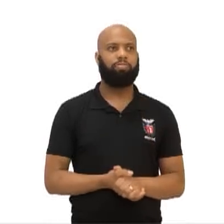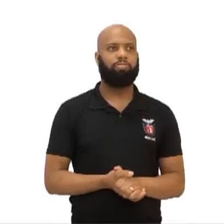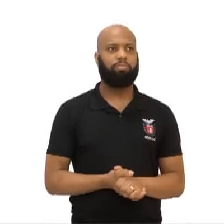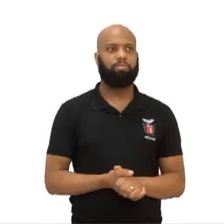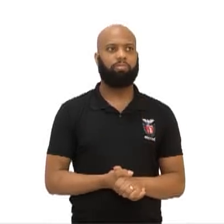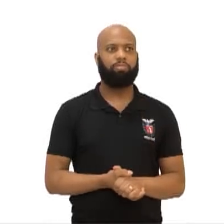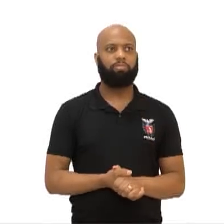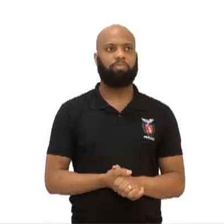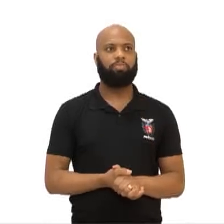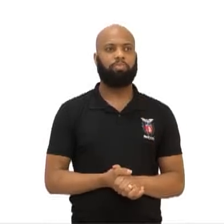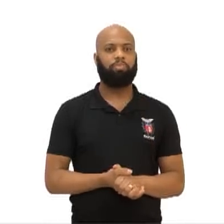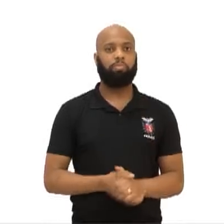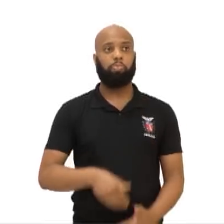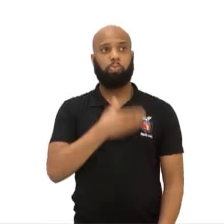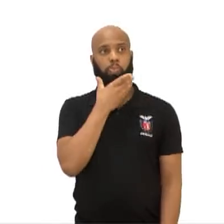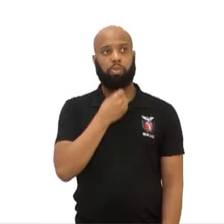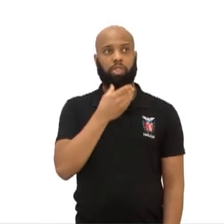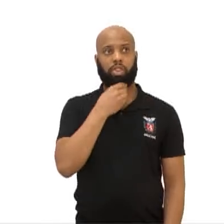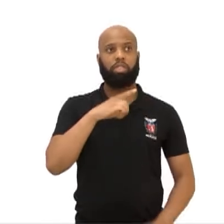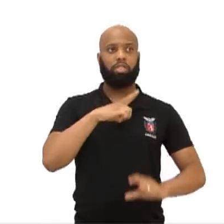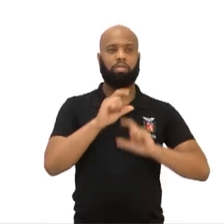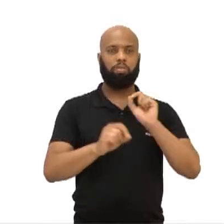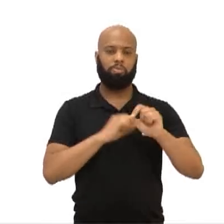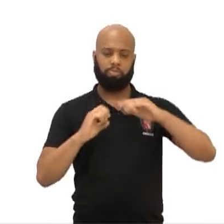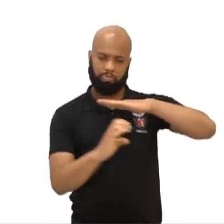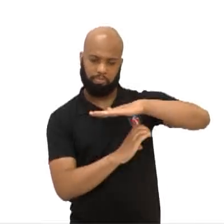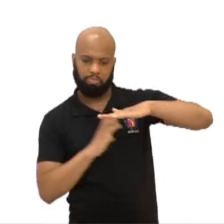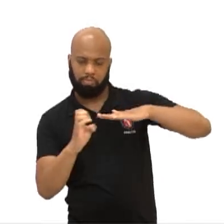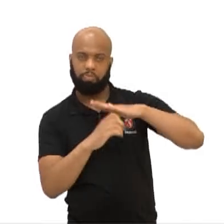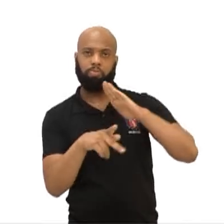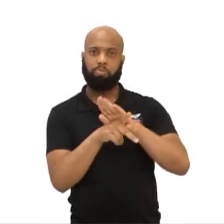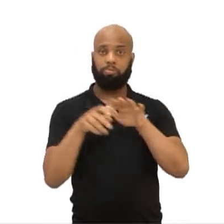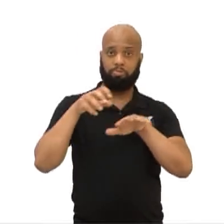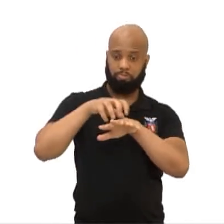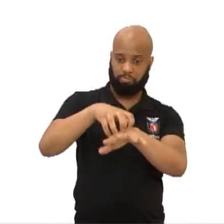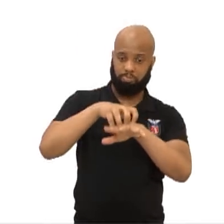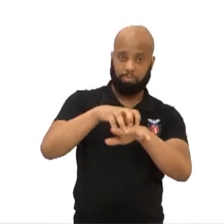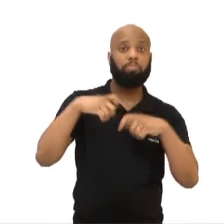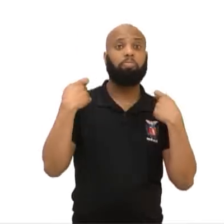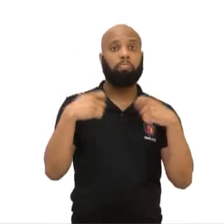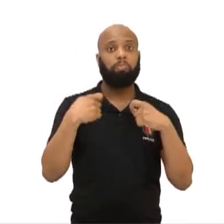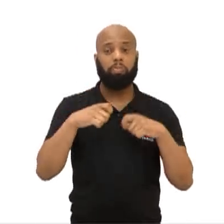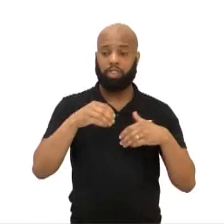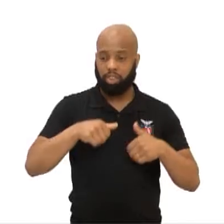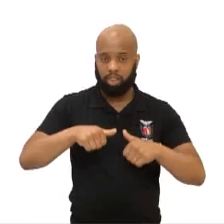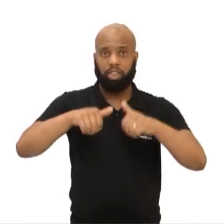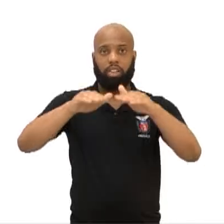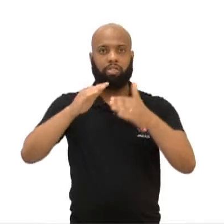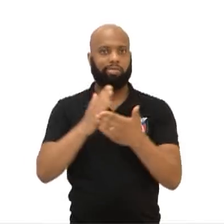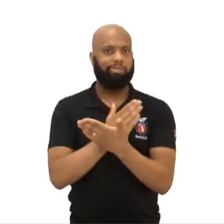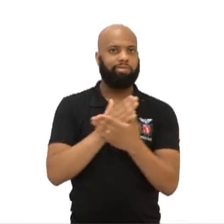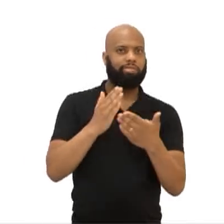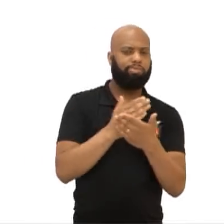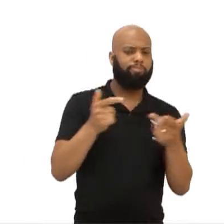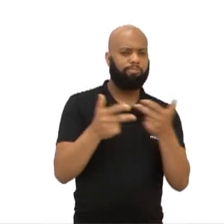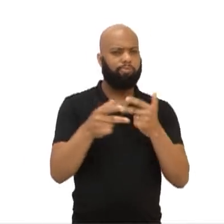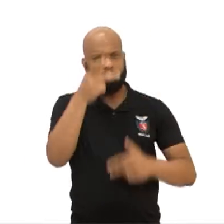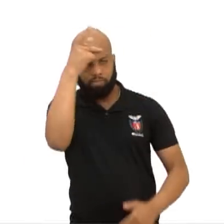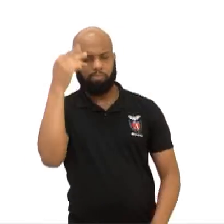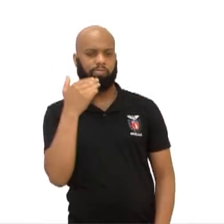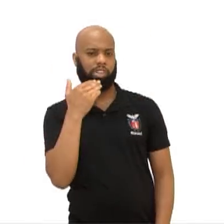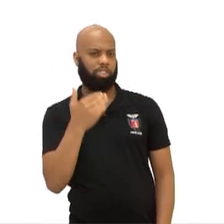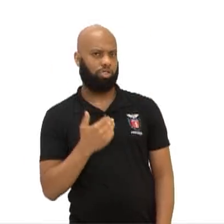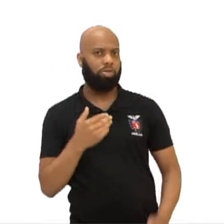1. Henrique possui uma pequena empresa de transportes e precisava levar algumas encomendas em